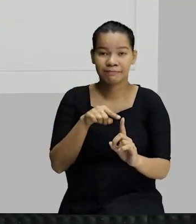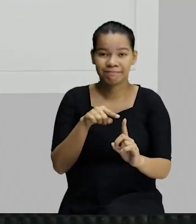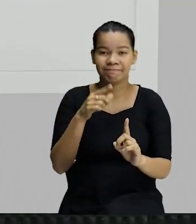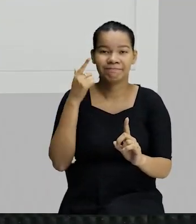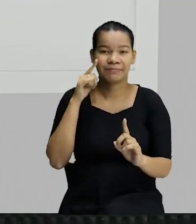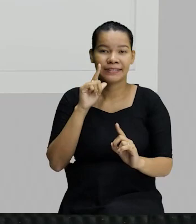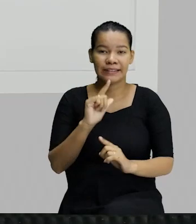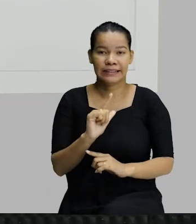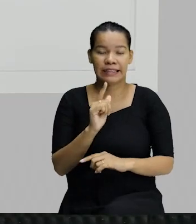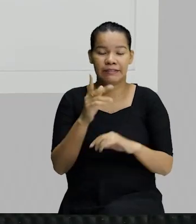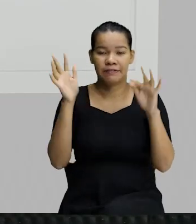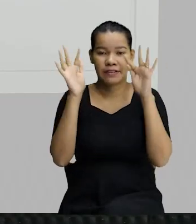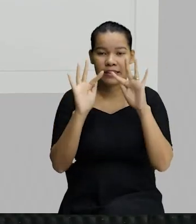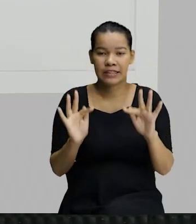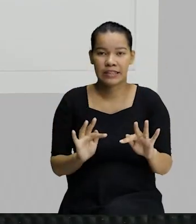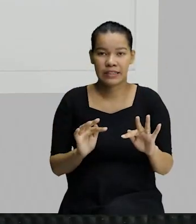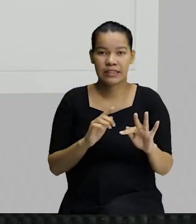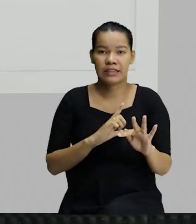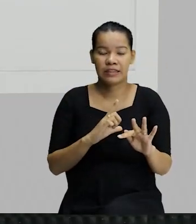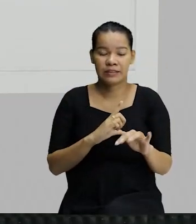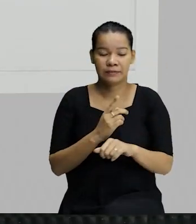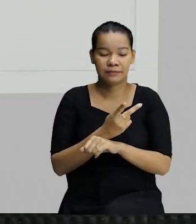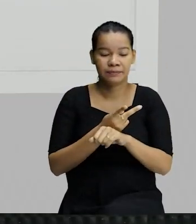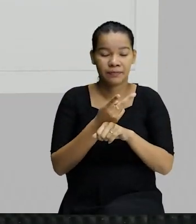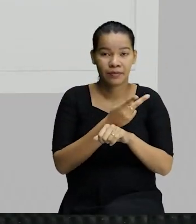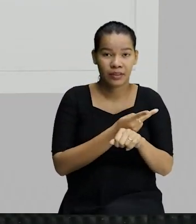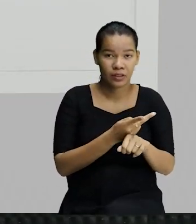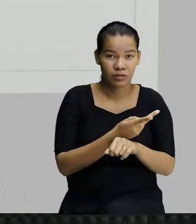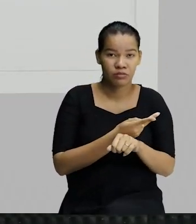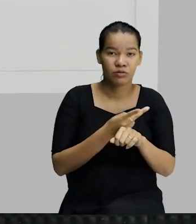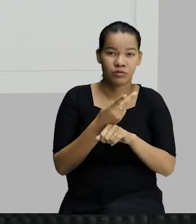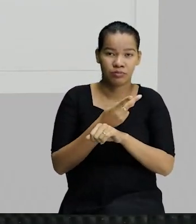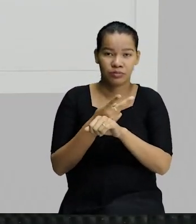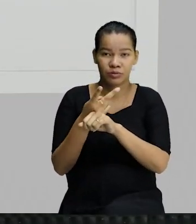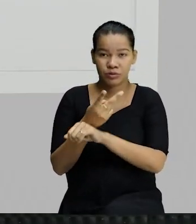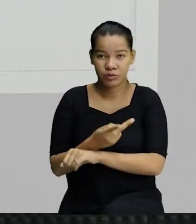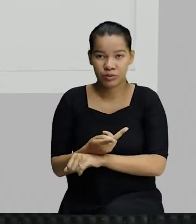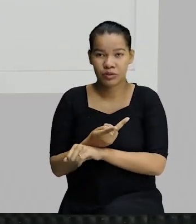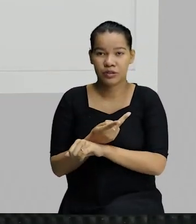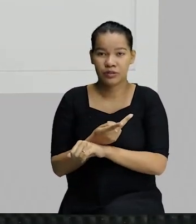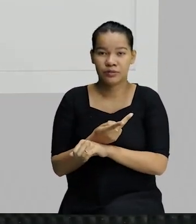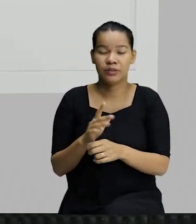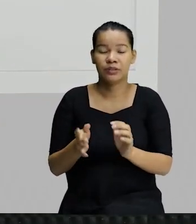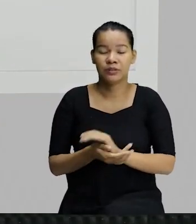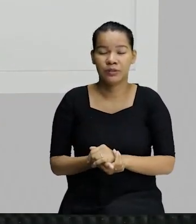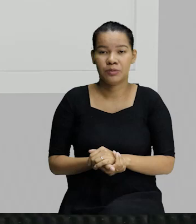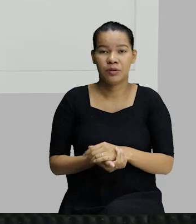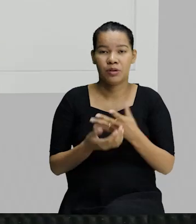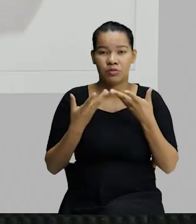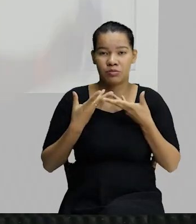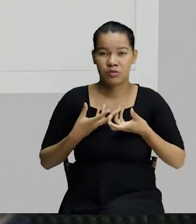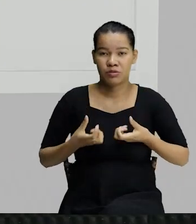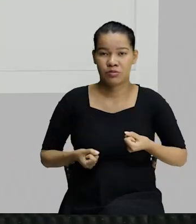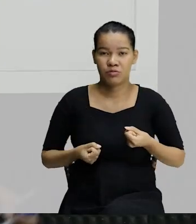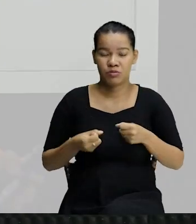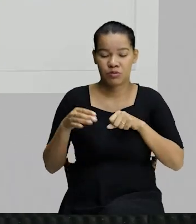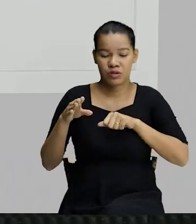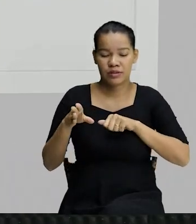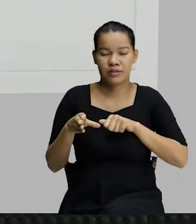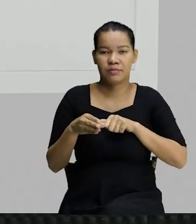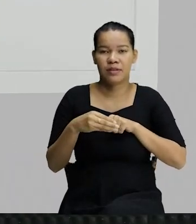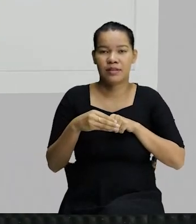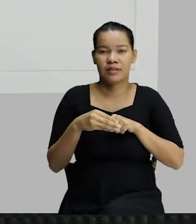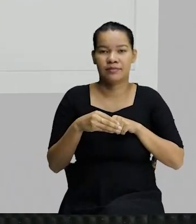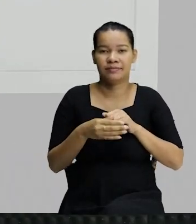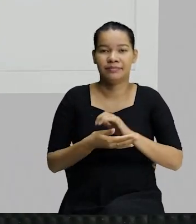Com a busca, a obtenção do conhecimento, a saída do mundo sensível, como Platão fala, para o mundo inteligível.